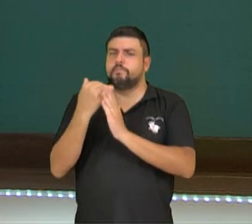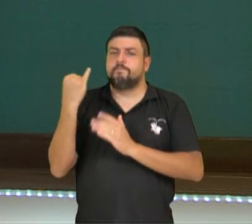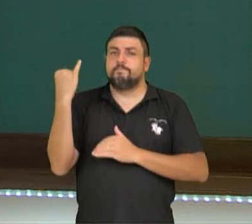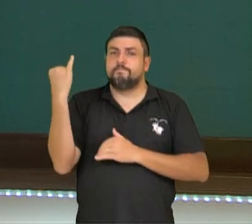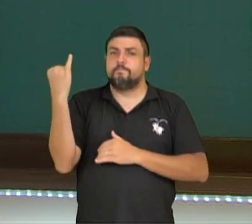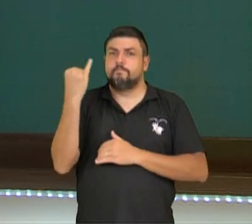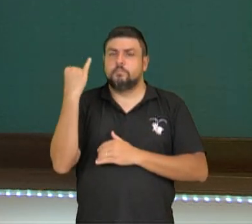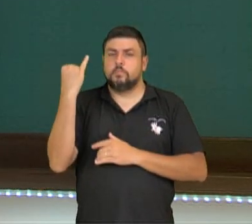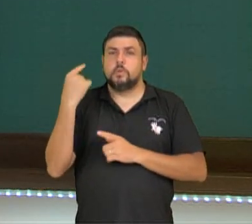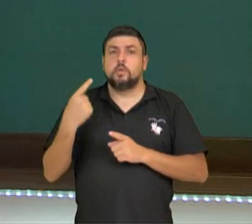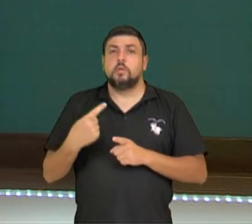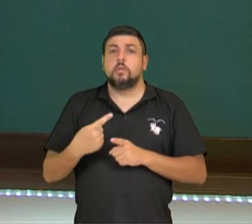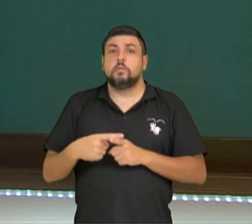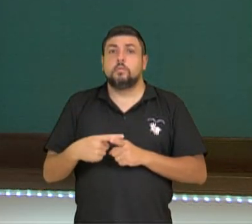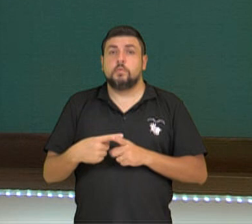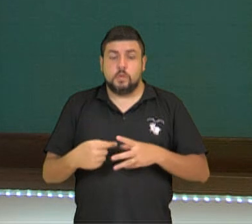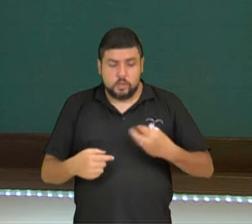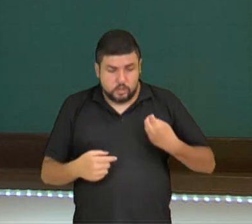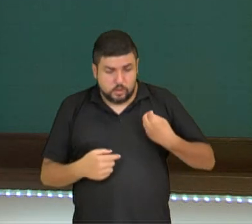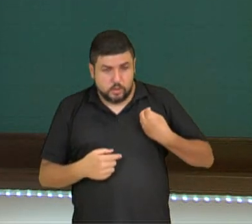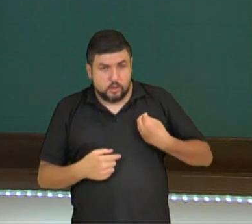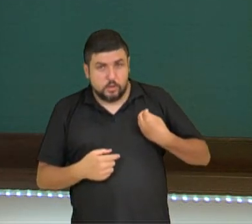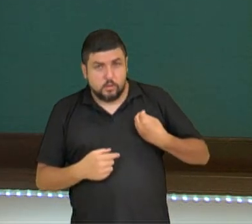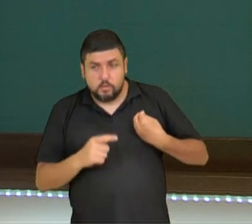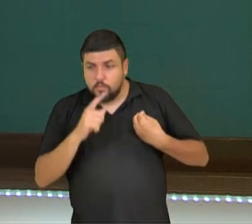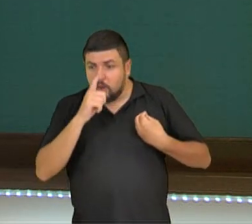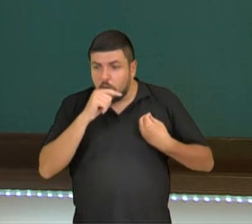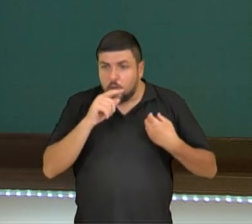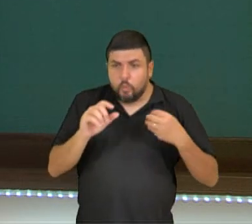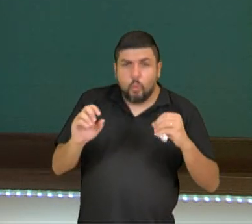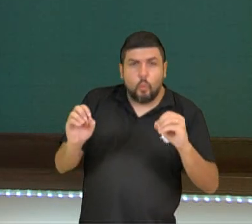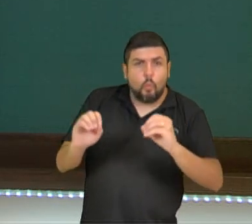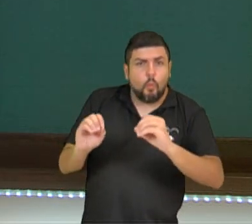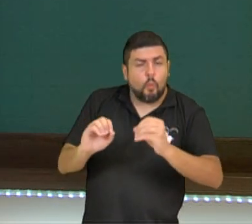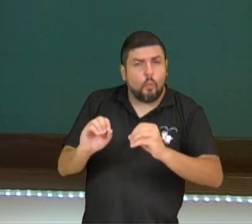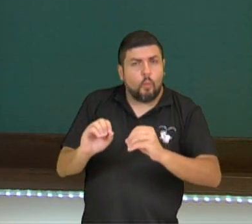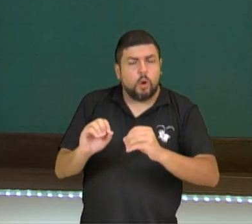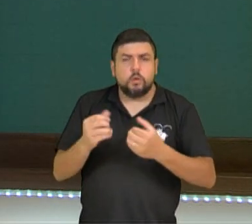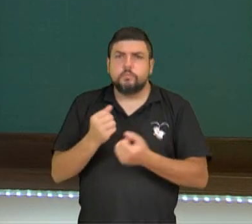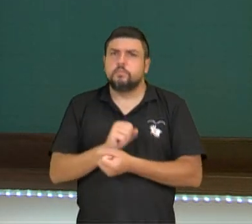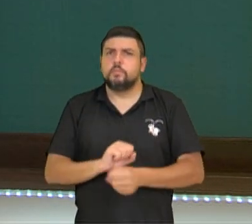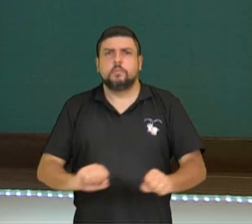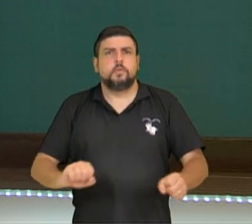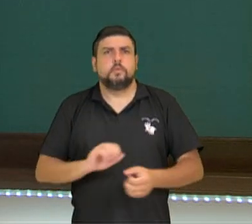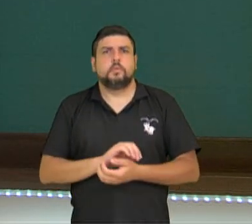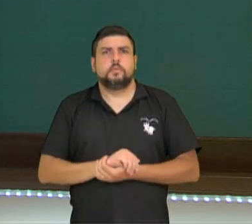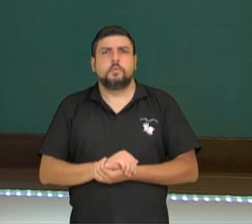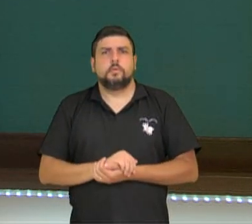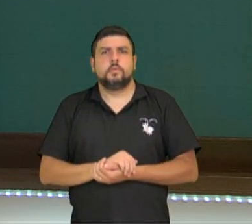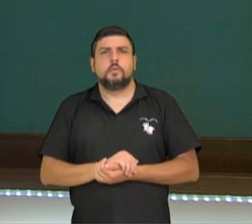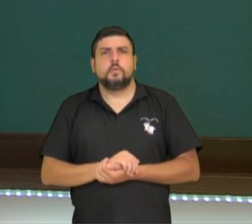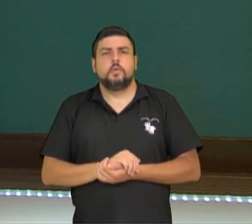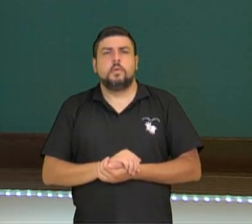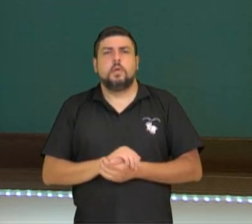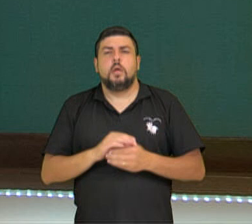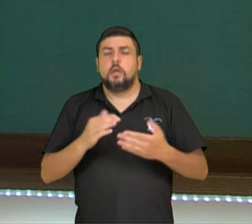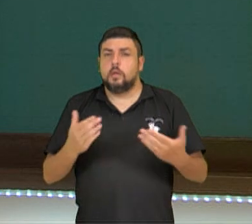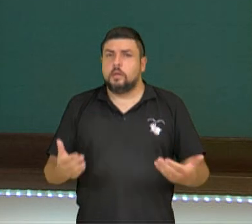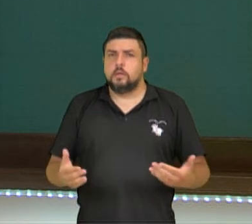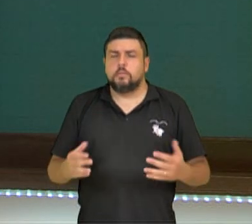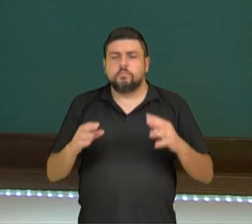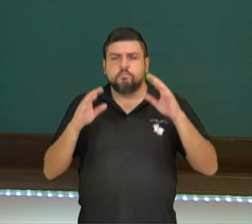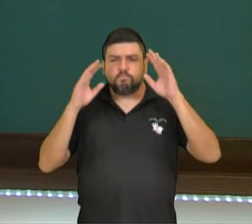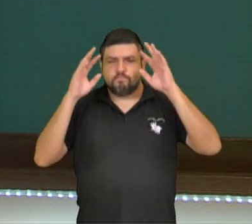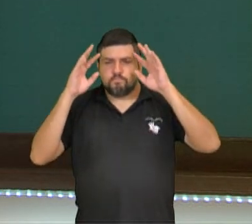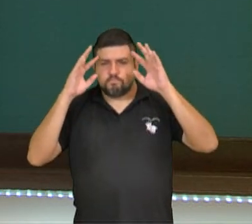porque não dá para ter vida na Terra sem ter água. E daí a necessidade de refletir sobre o assunto e de cuidar para que